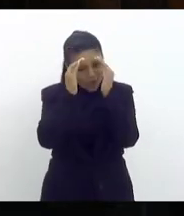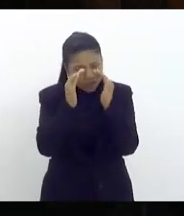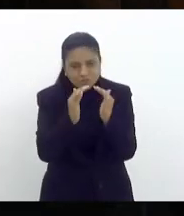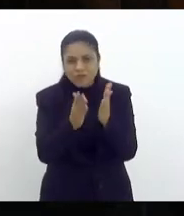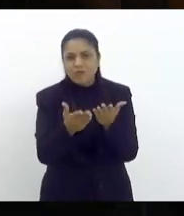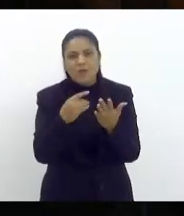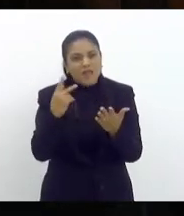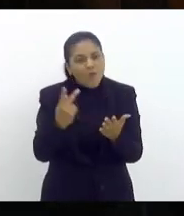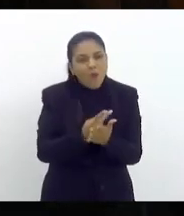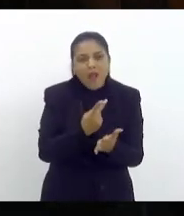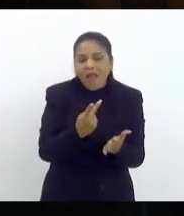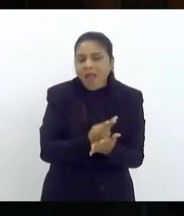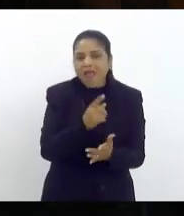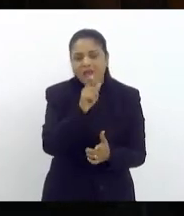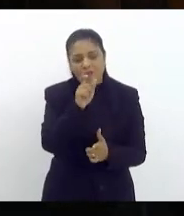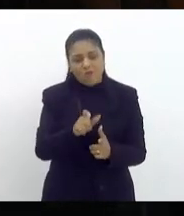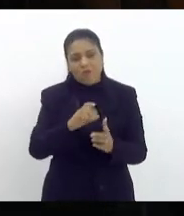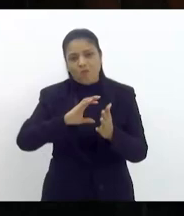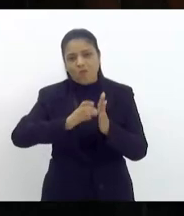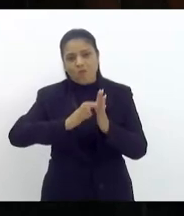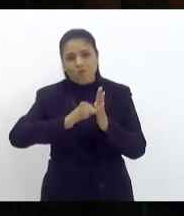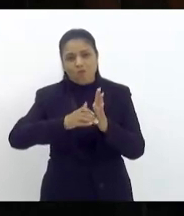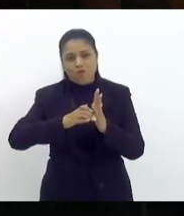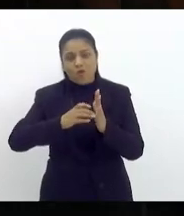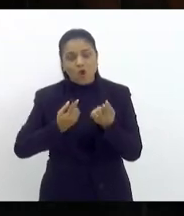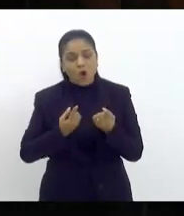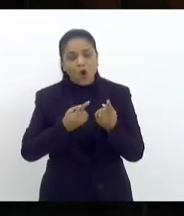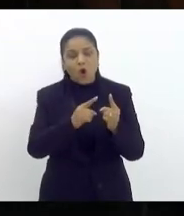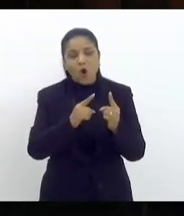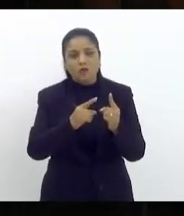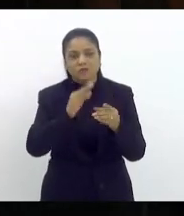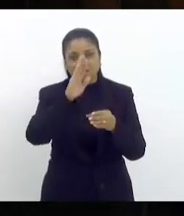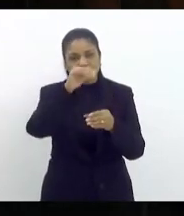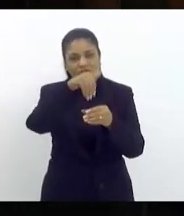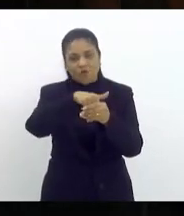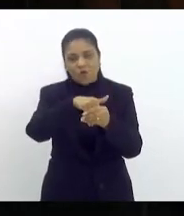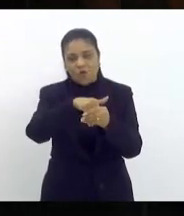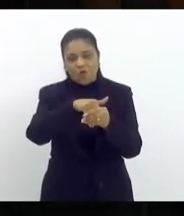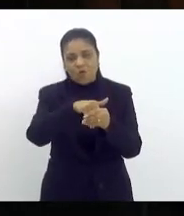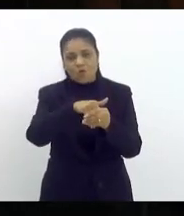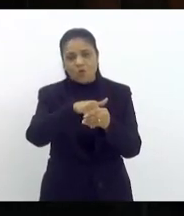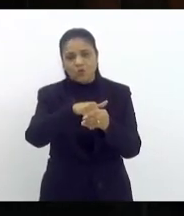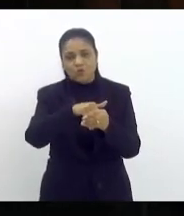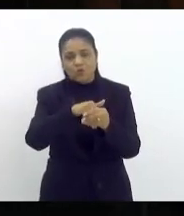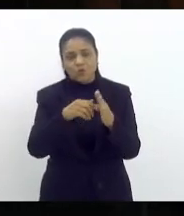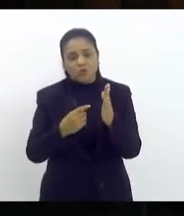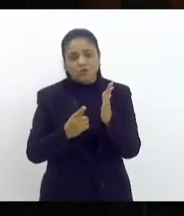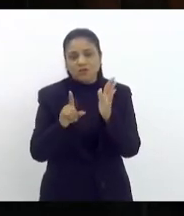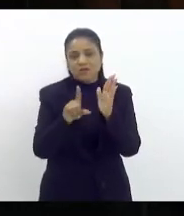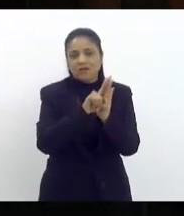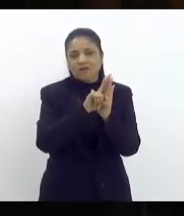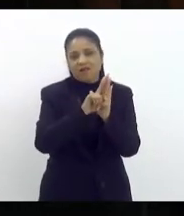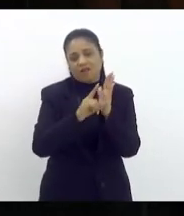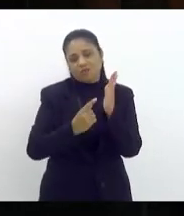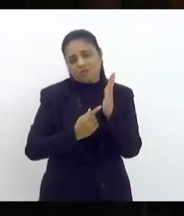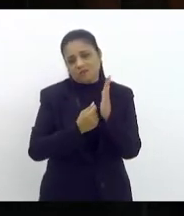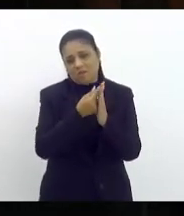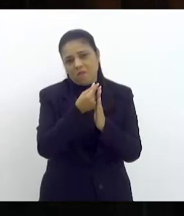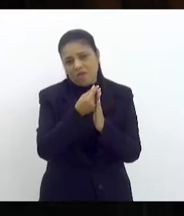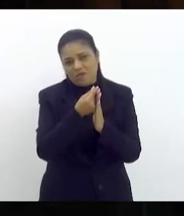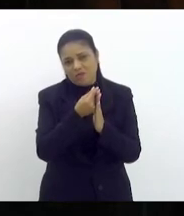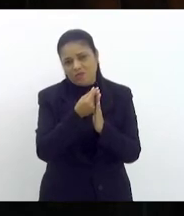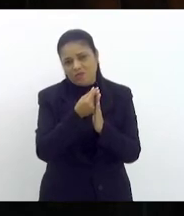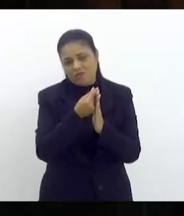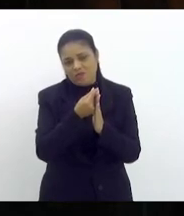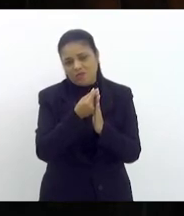orçamento é um erro orçamento não é uma questão de oposição não é uma questão de governo é uma questão de estado é um